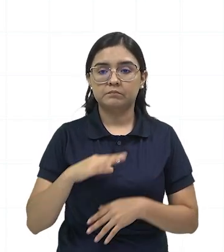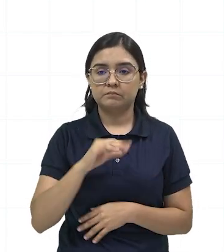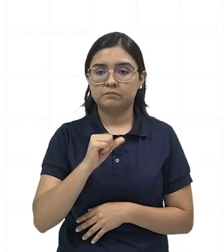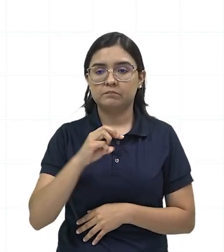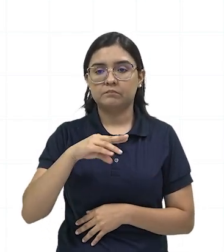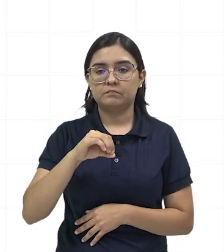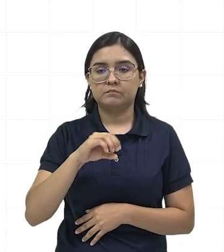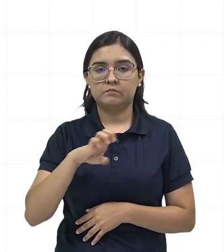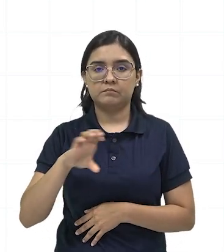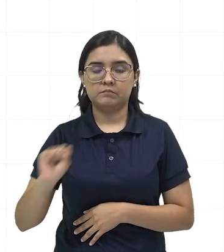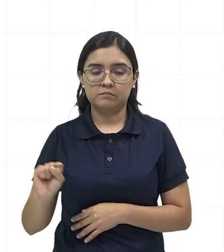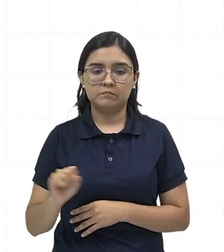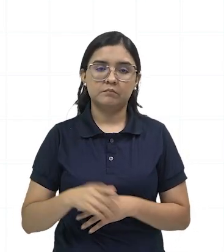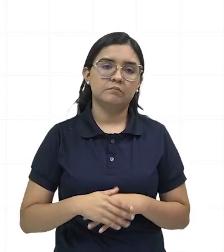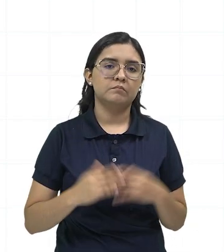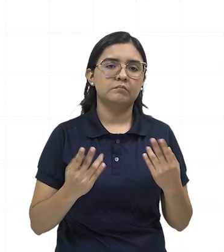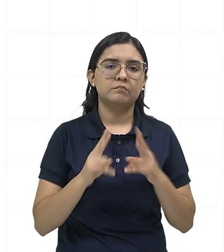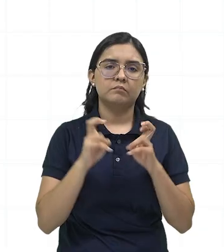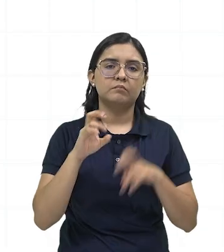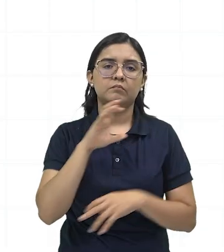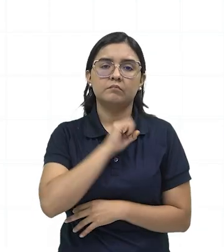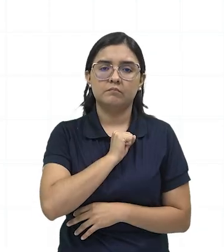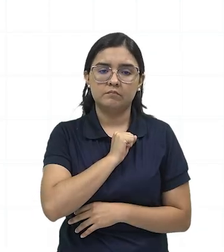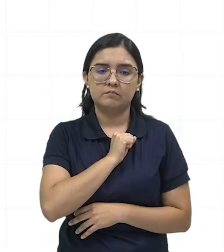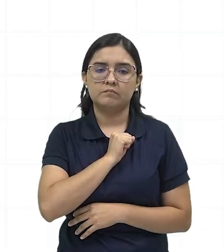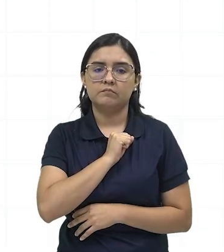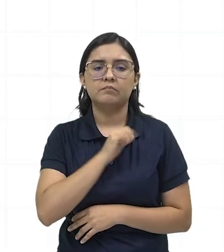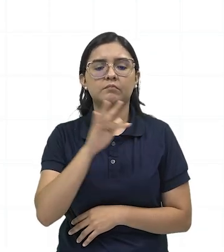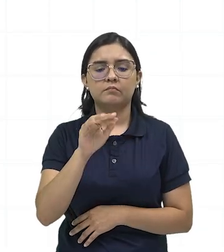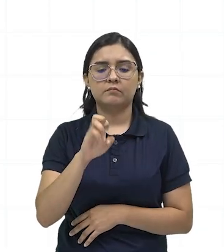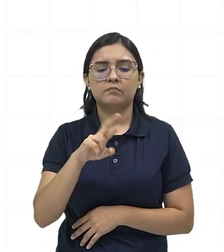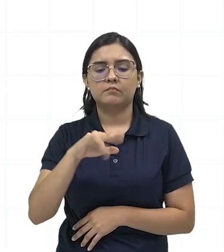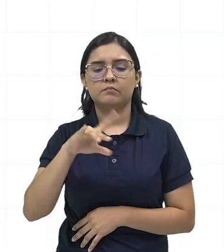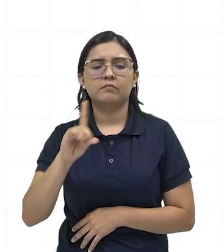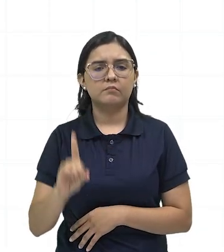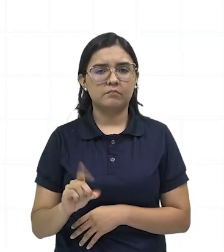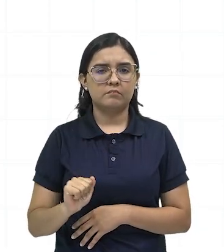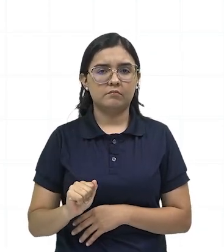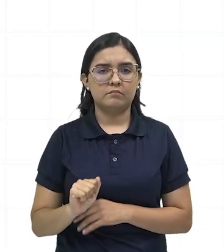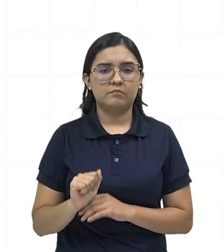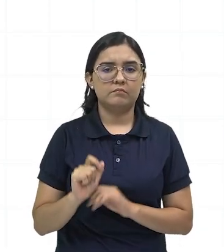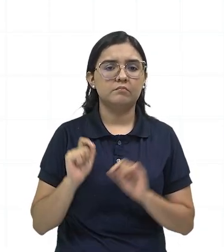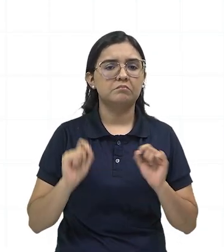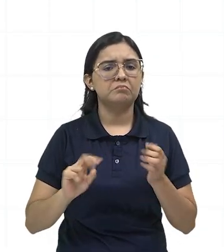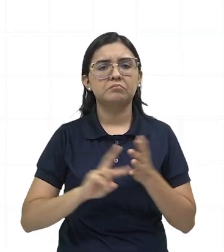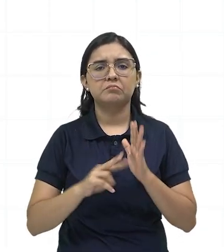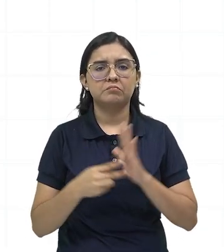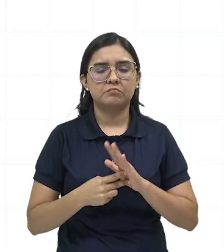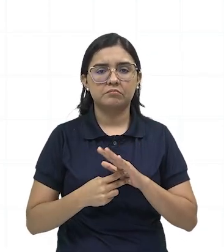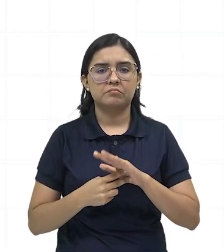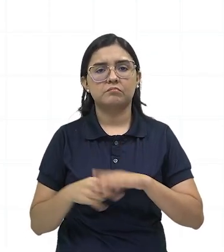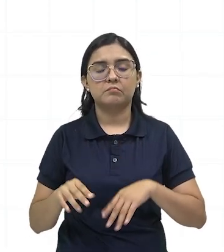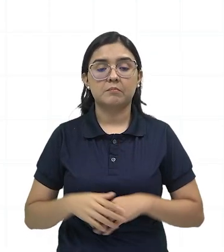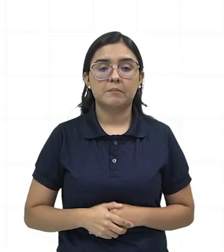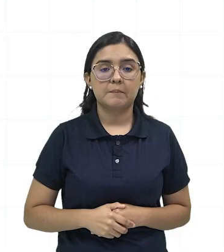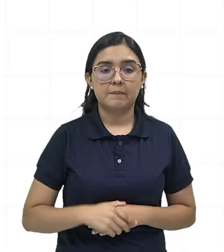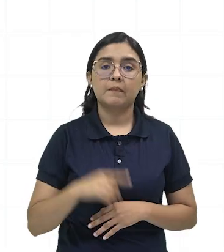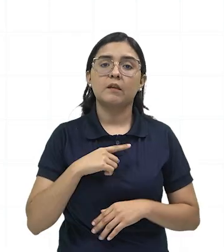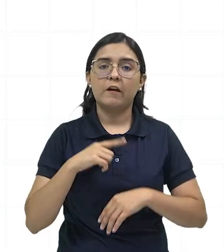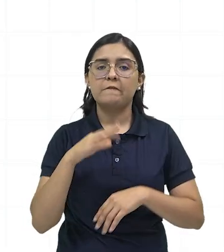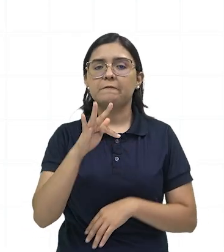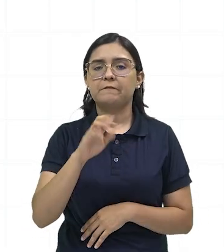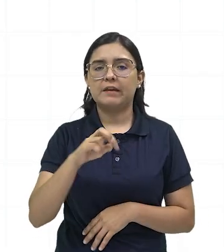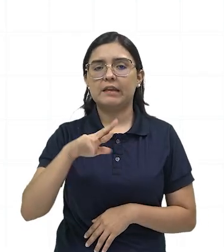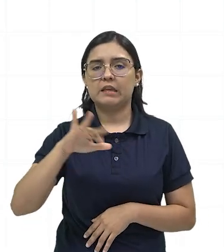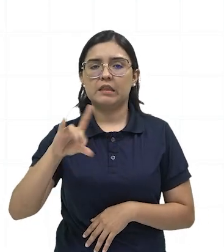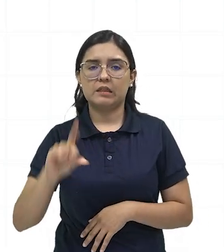Então, observe que está falando do amor, que o amor é uma ferida. Quando é ferida, o que a ferida faz? Ela dói,